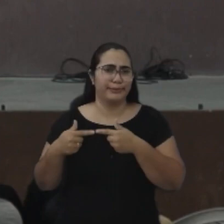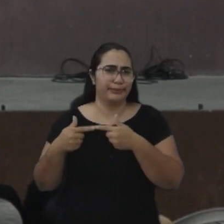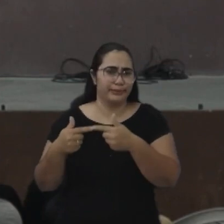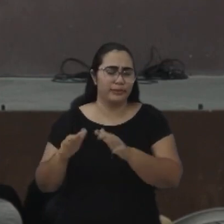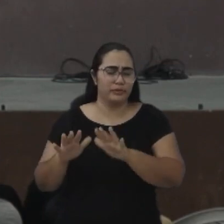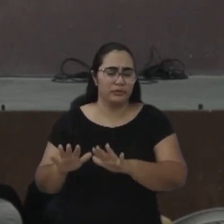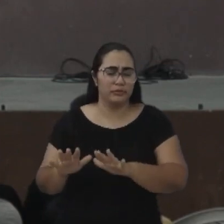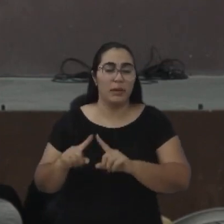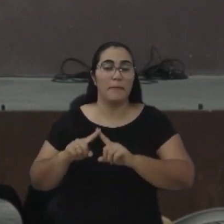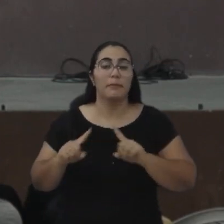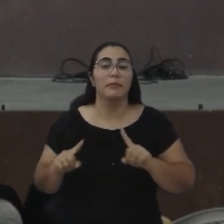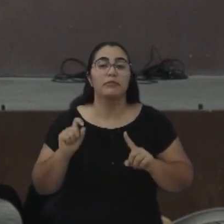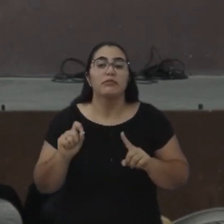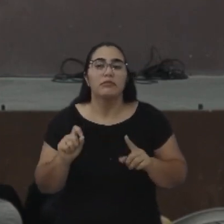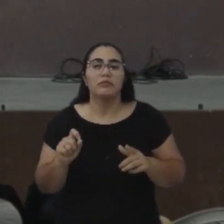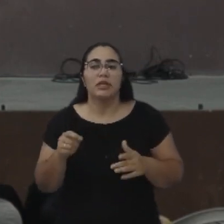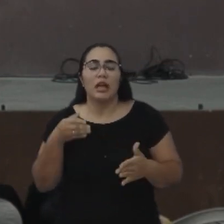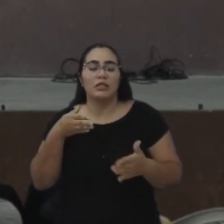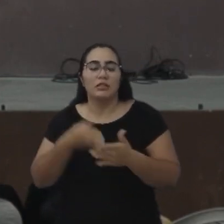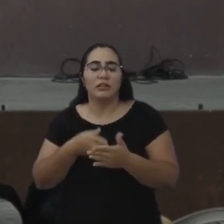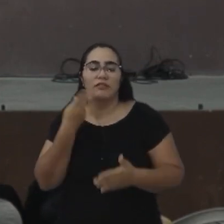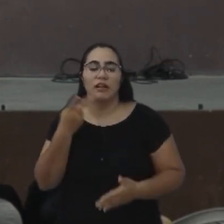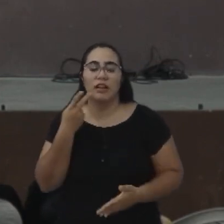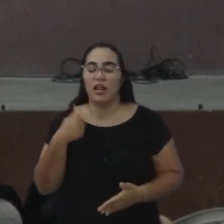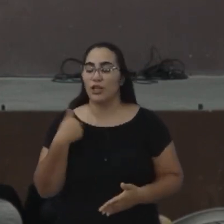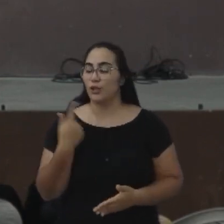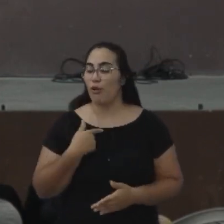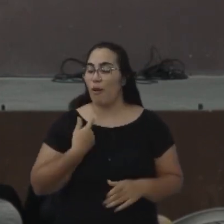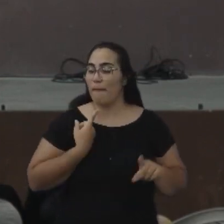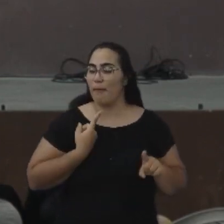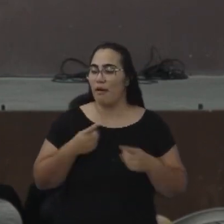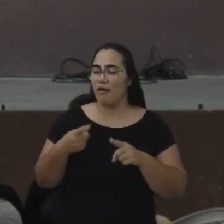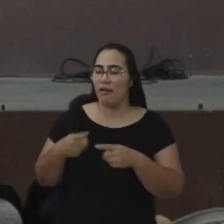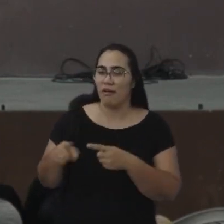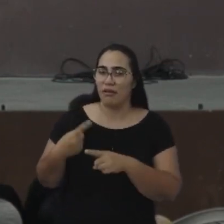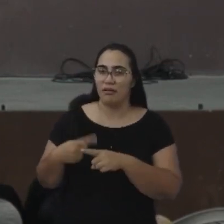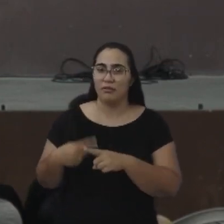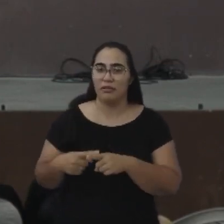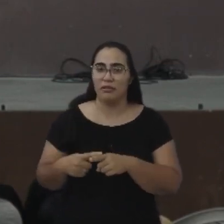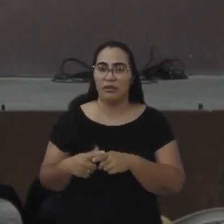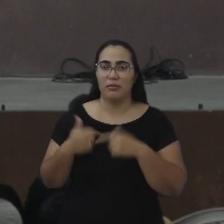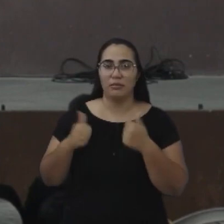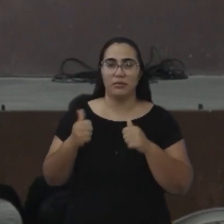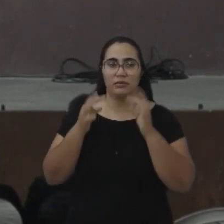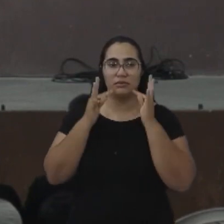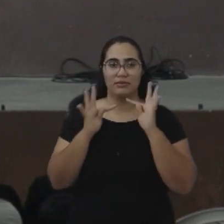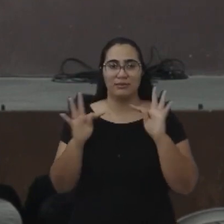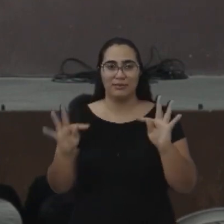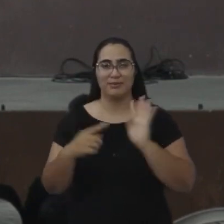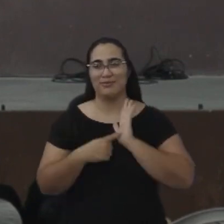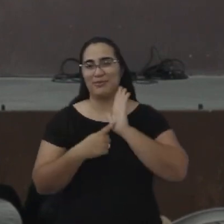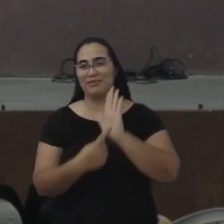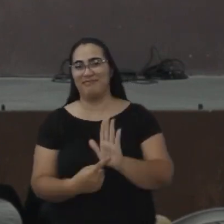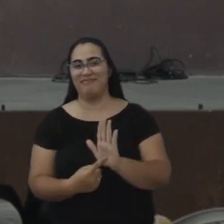Mas até o fato deles dizerem que estão zombando é porque você incomoda. E por isso eles estão zombando.